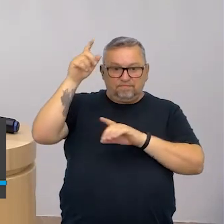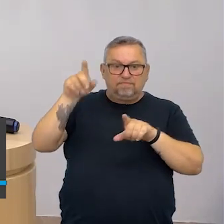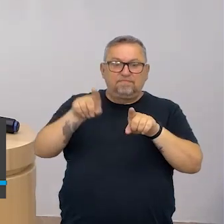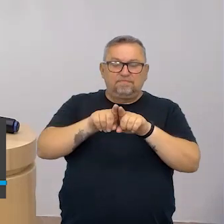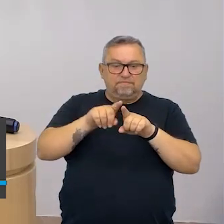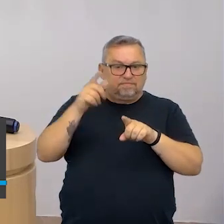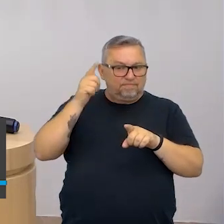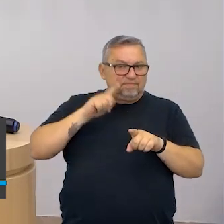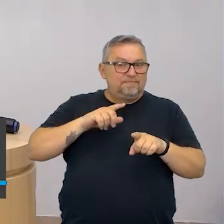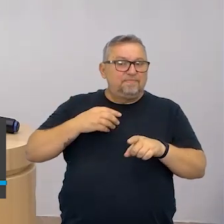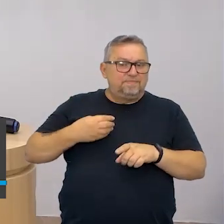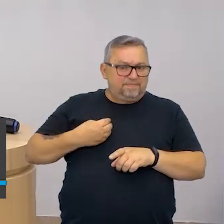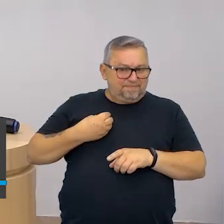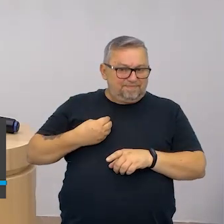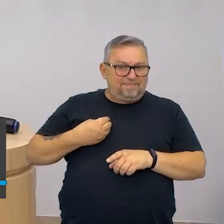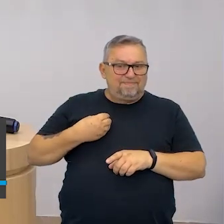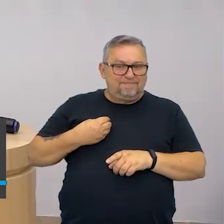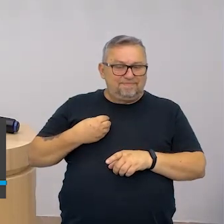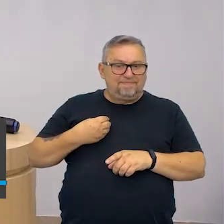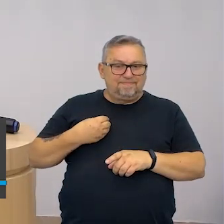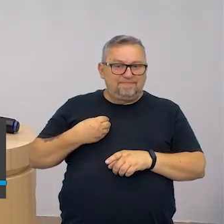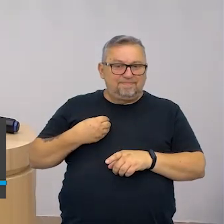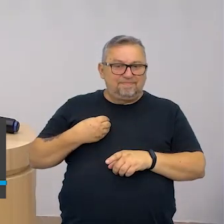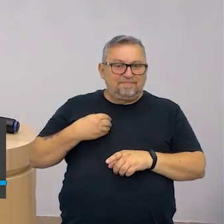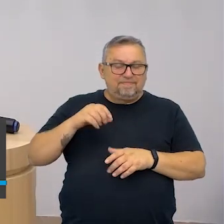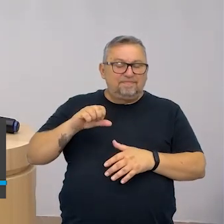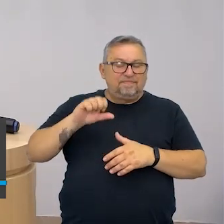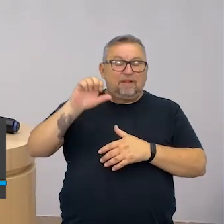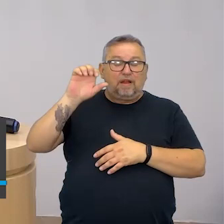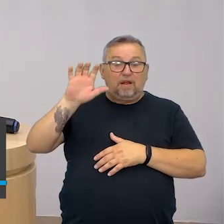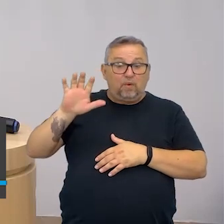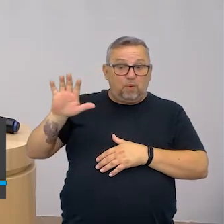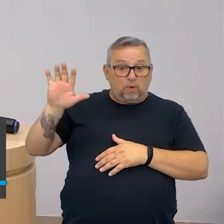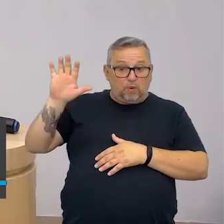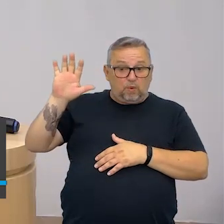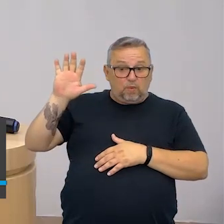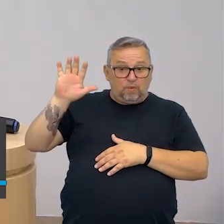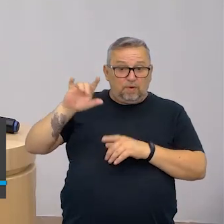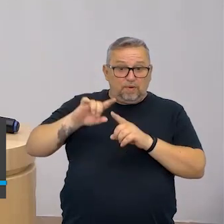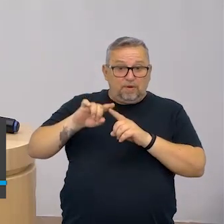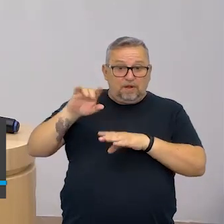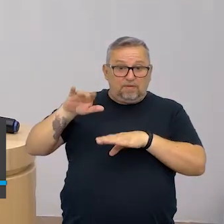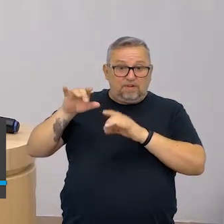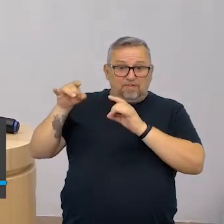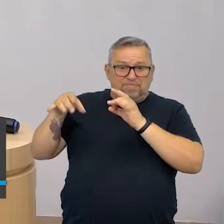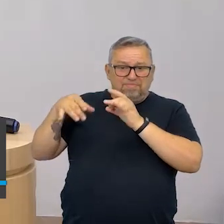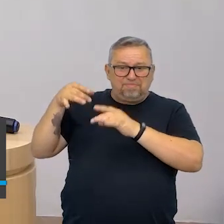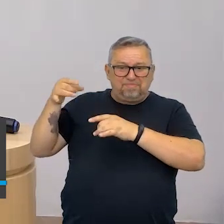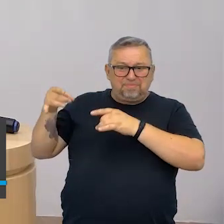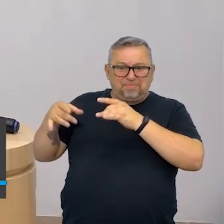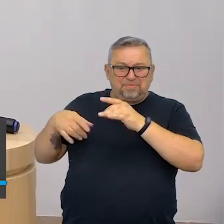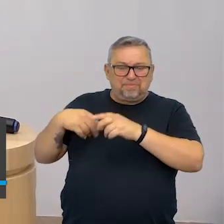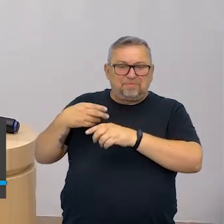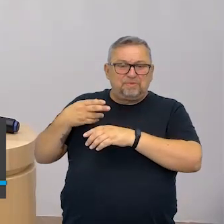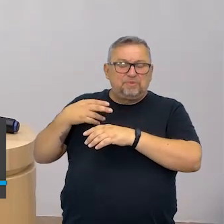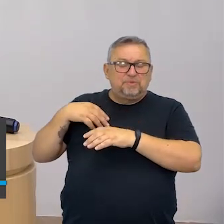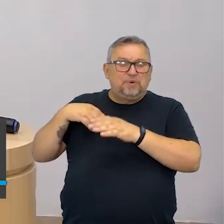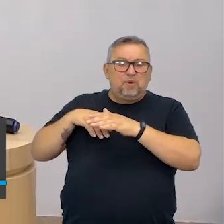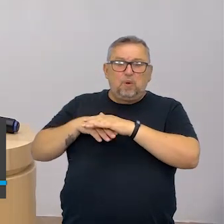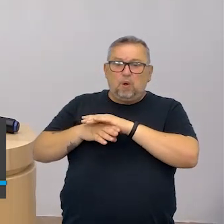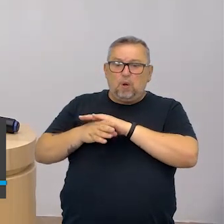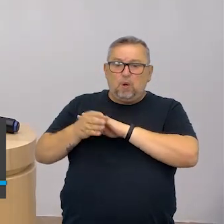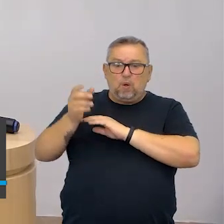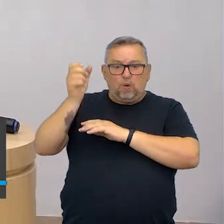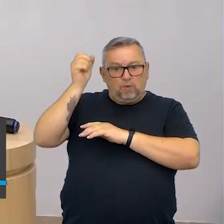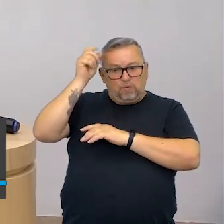de sobrevivência dessas pessoas no continente europeu, elas iam se desapegando um pouco dos seus costumes,